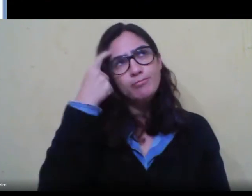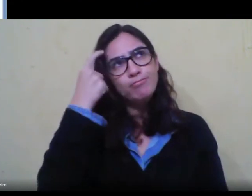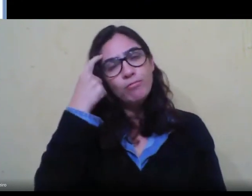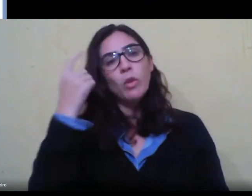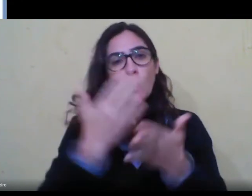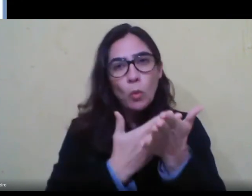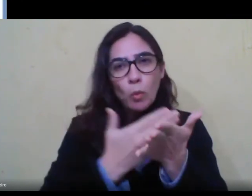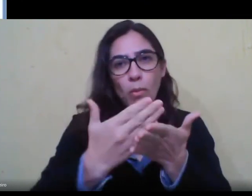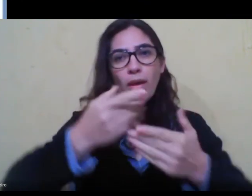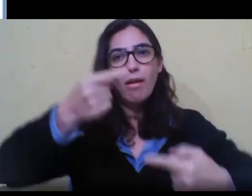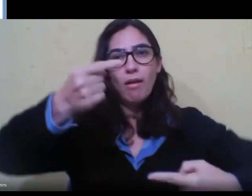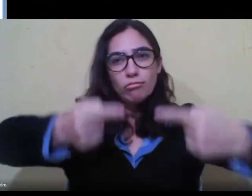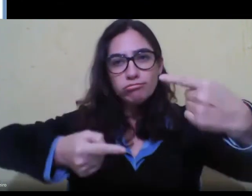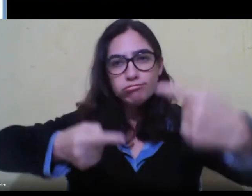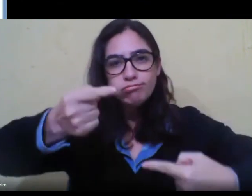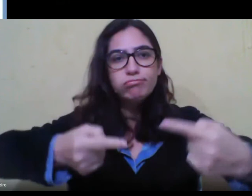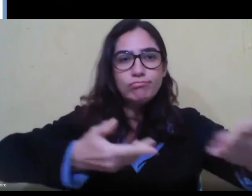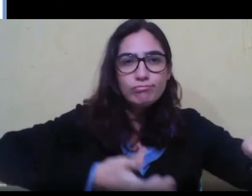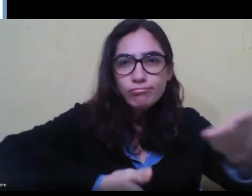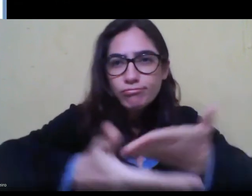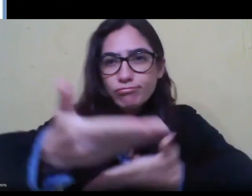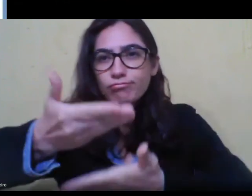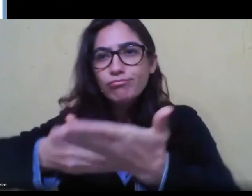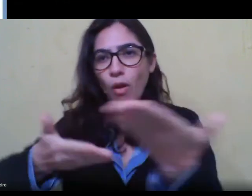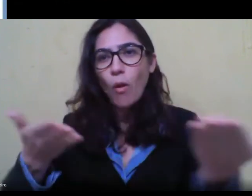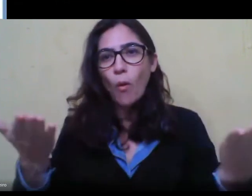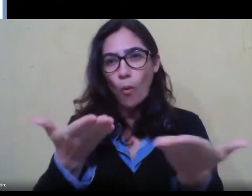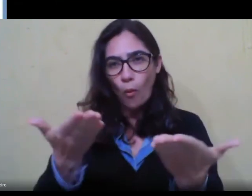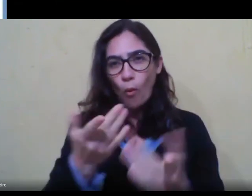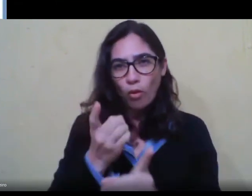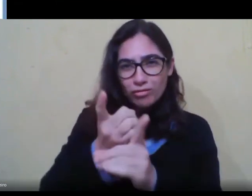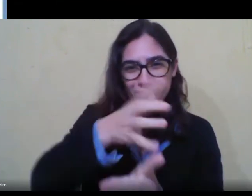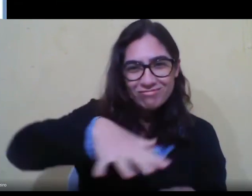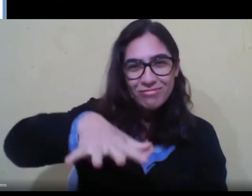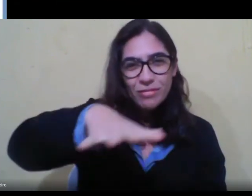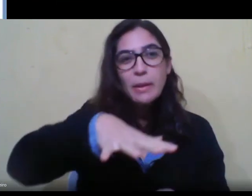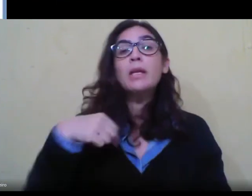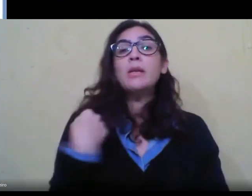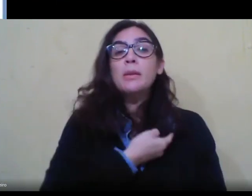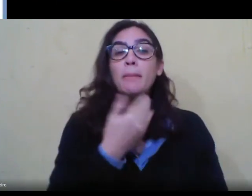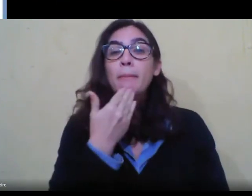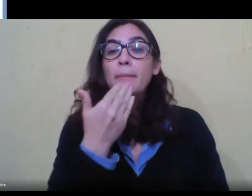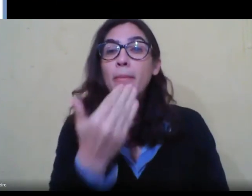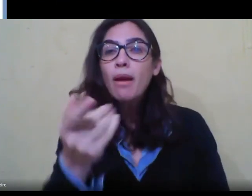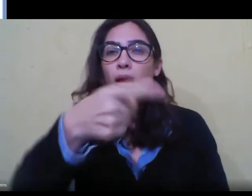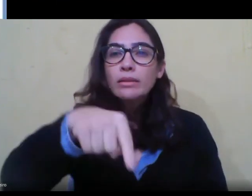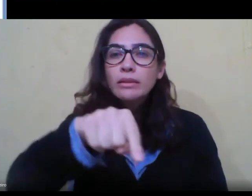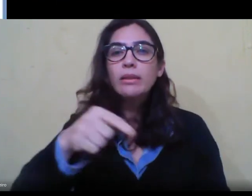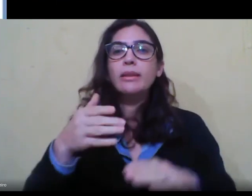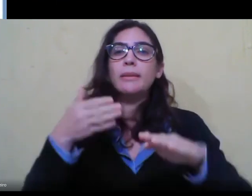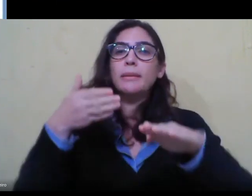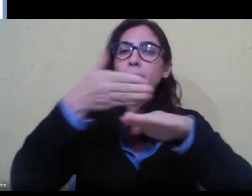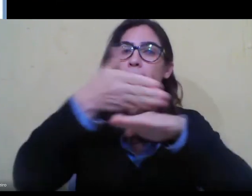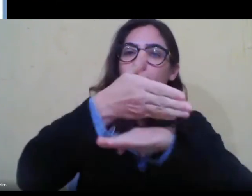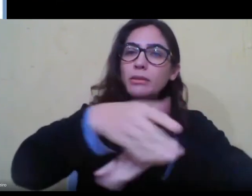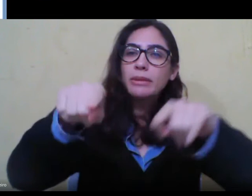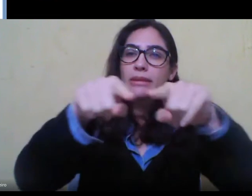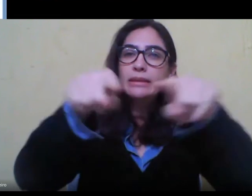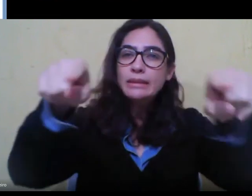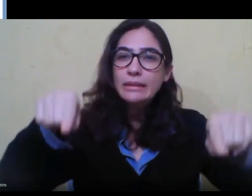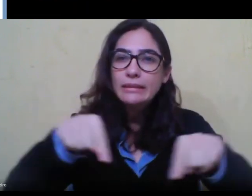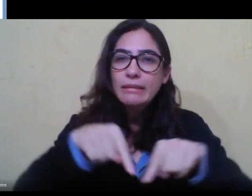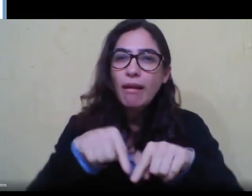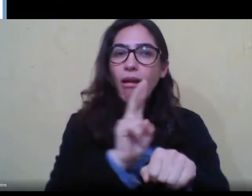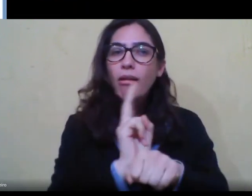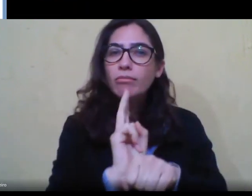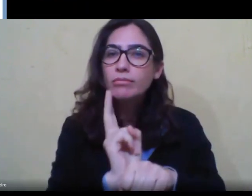vocês estejam presentes na sala de assessoria, porque lá a gente vai poder trabalhar melhor, refletir melhor com vocês,